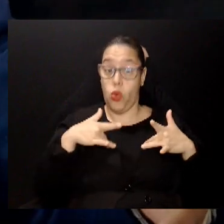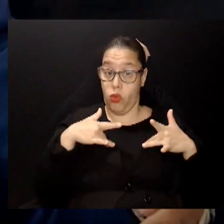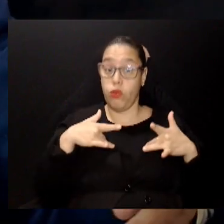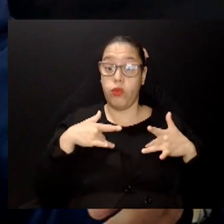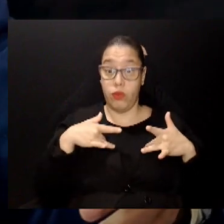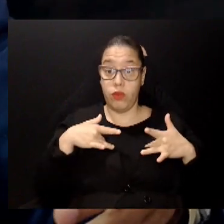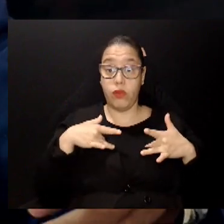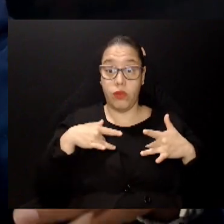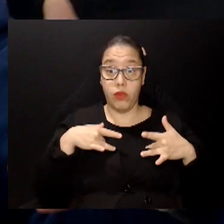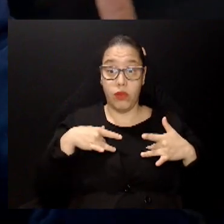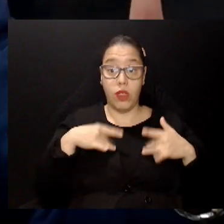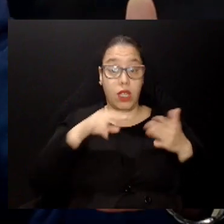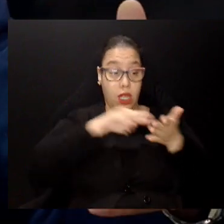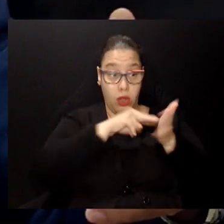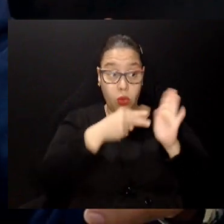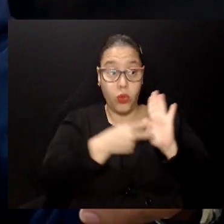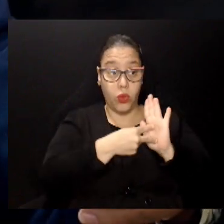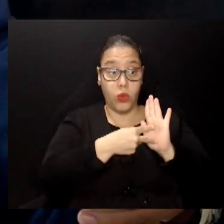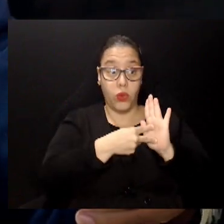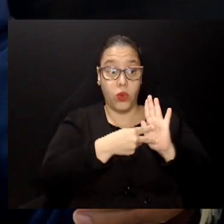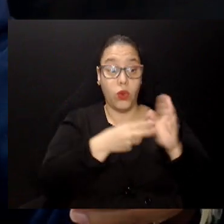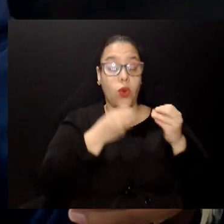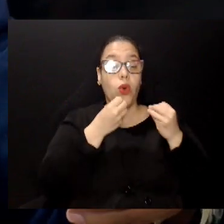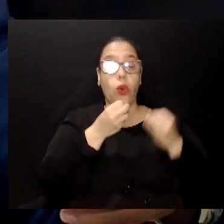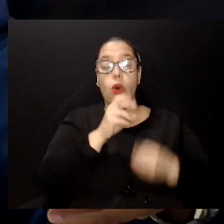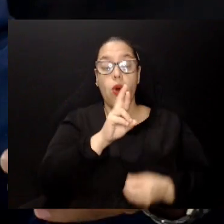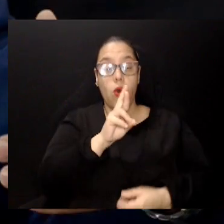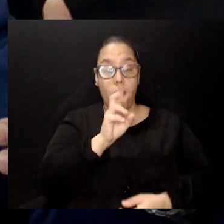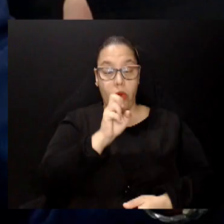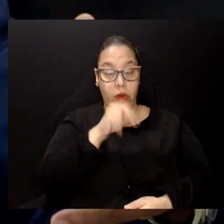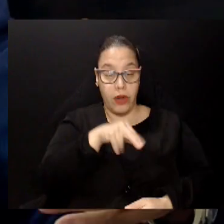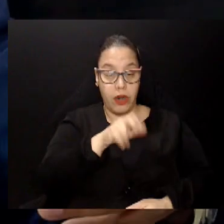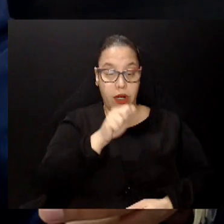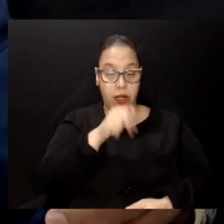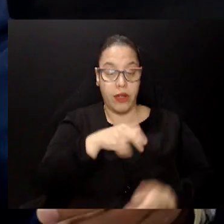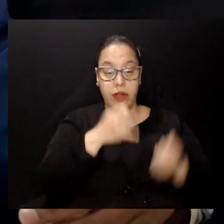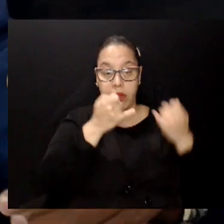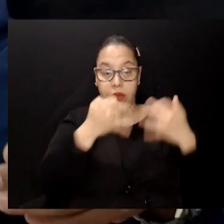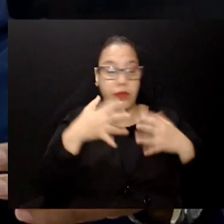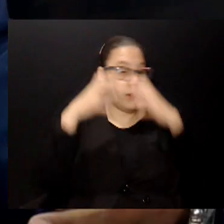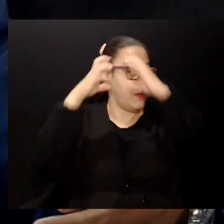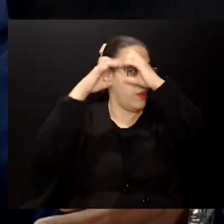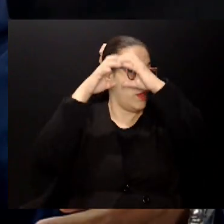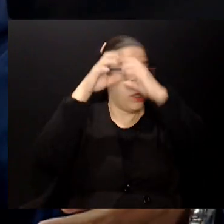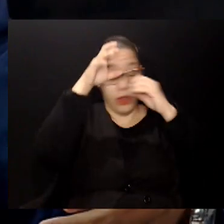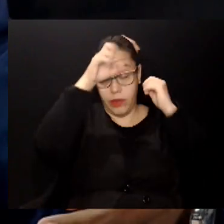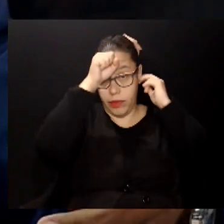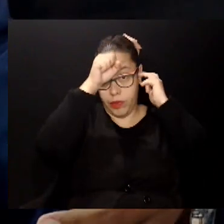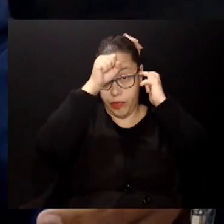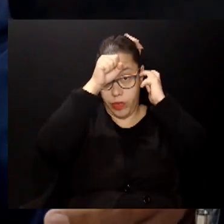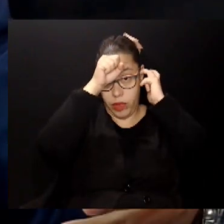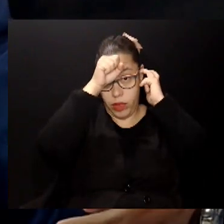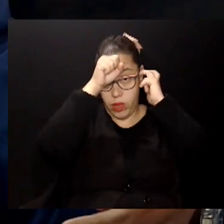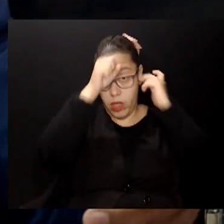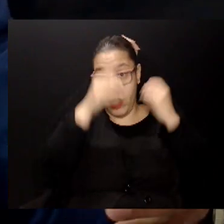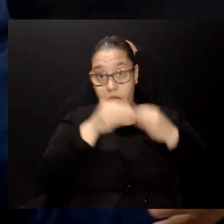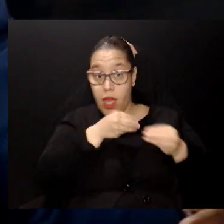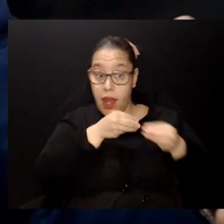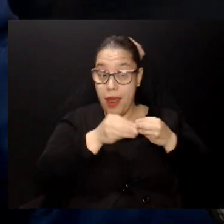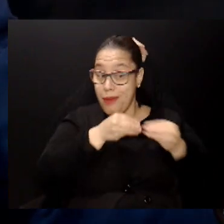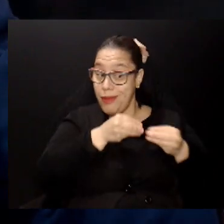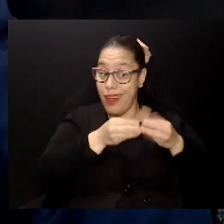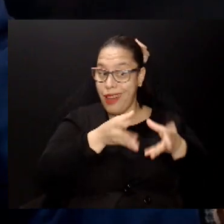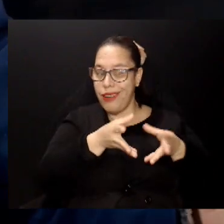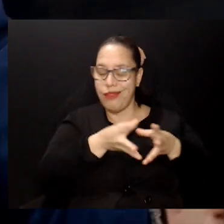caminho. Ou, como o Renan disse, o cérebro aprende, o cérebro é plástico. Muito bem. Né?